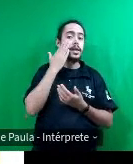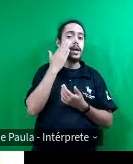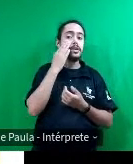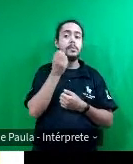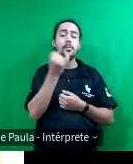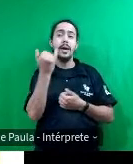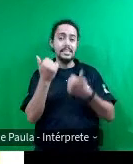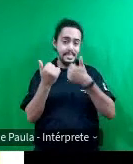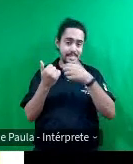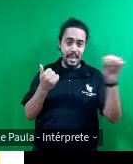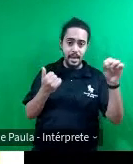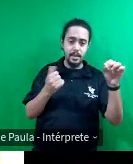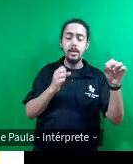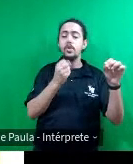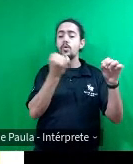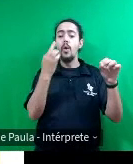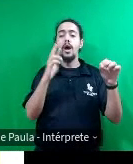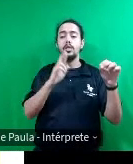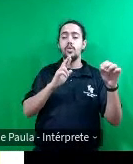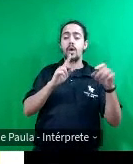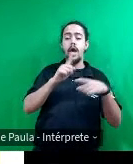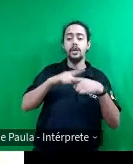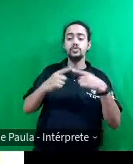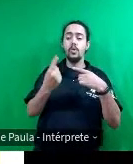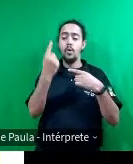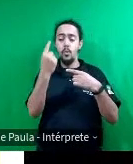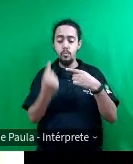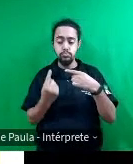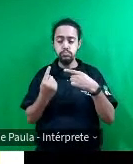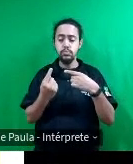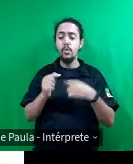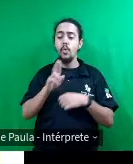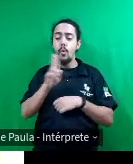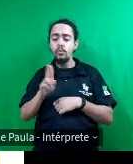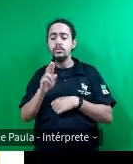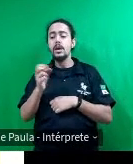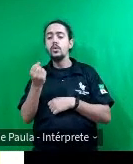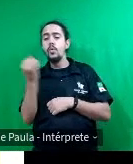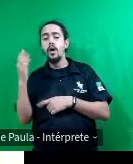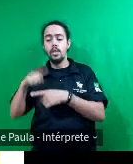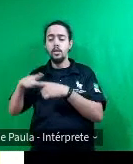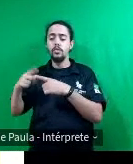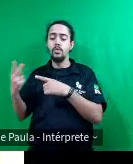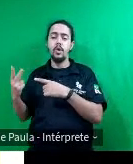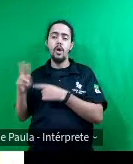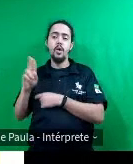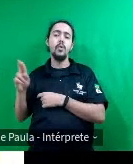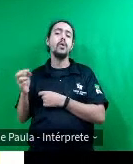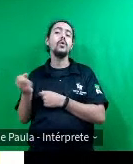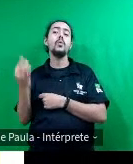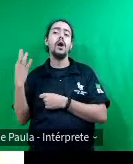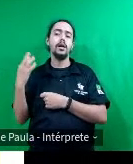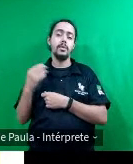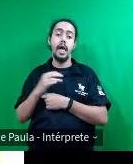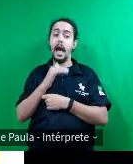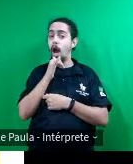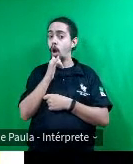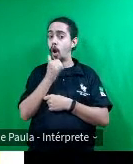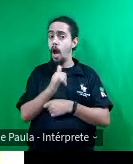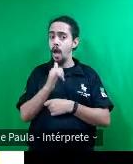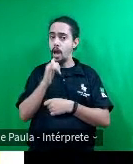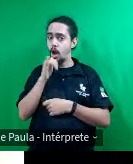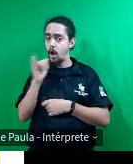ramo 1, pelo resistor 1, quanto que desce pelo resistor 2. Entendeu? Então é muito vantajoso quando eu sei a corrente da